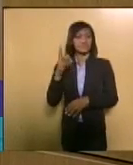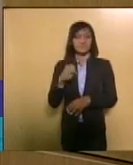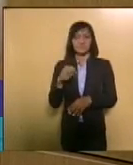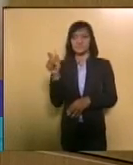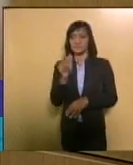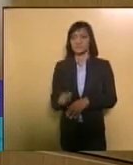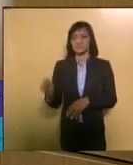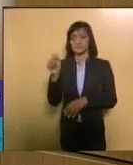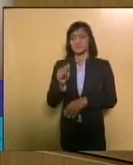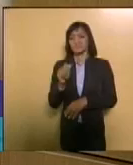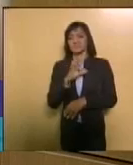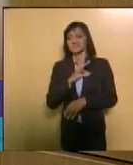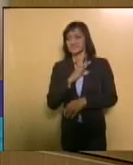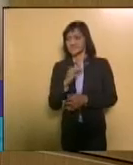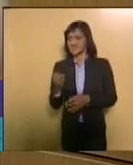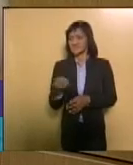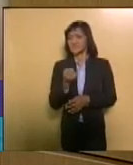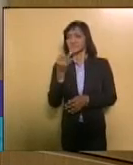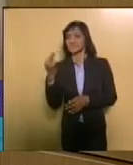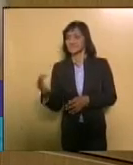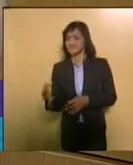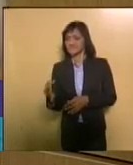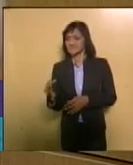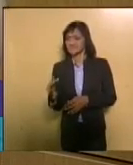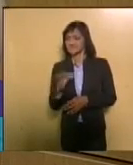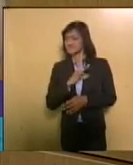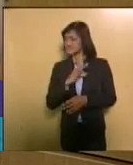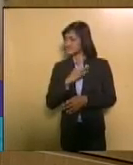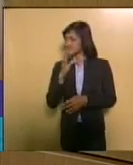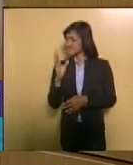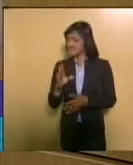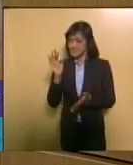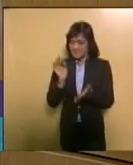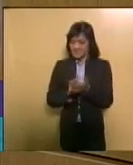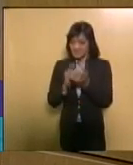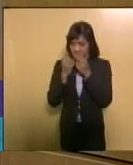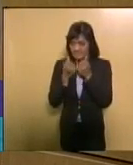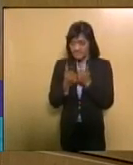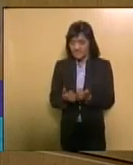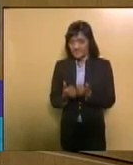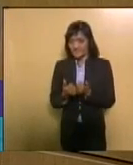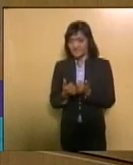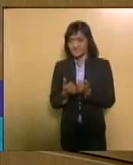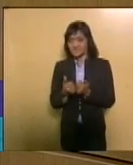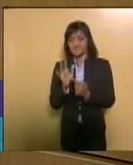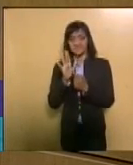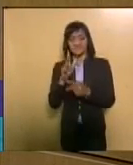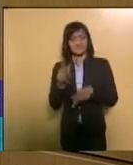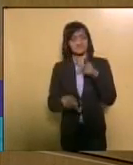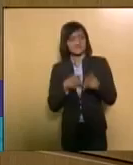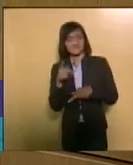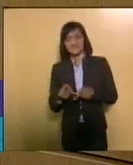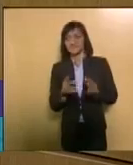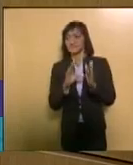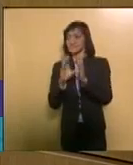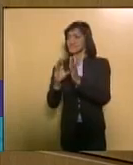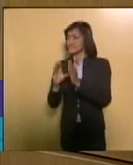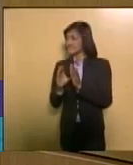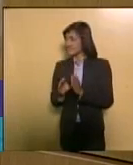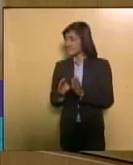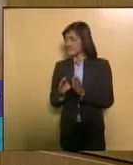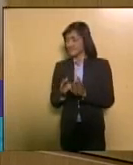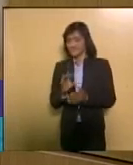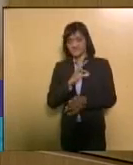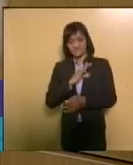policiais quantas políticas Segurança Pública consideram isso consideram o que tá dizendo a população as comunidades locais o que estão dizendo